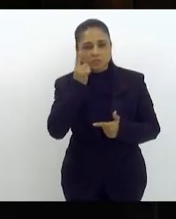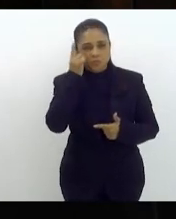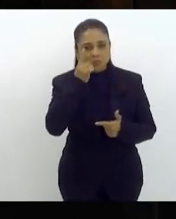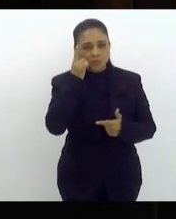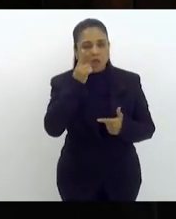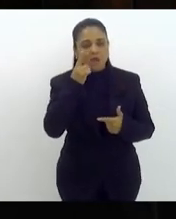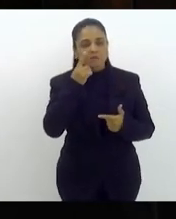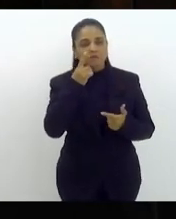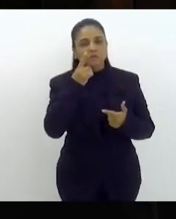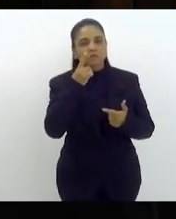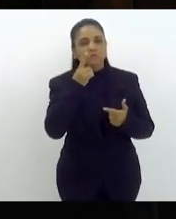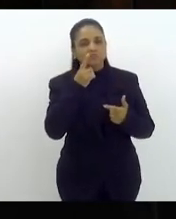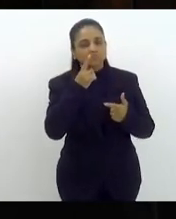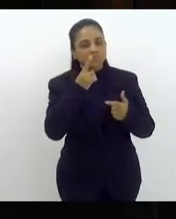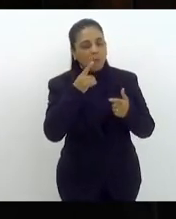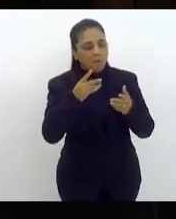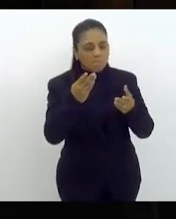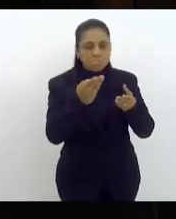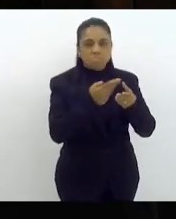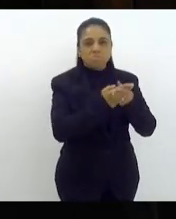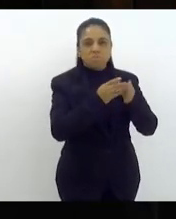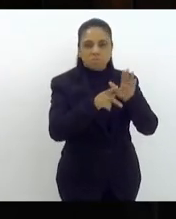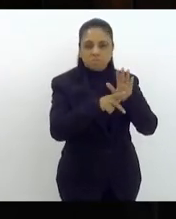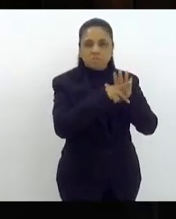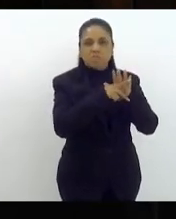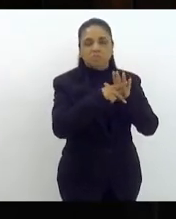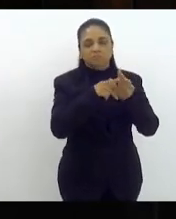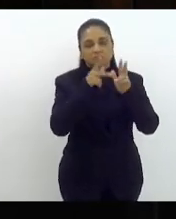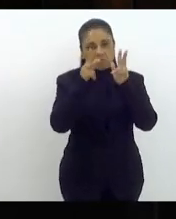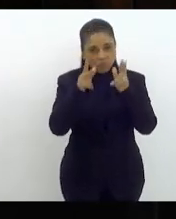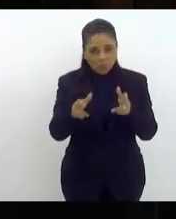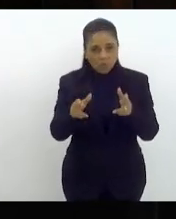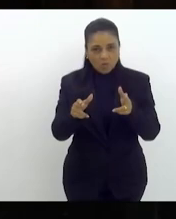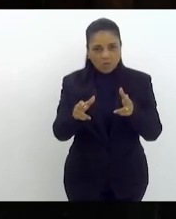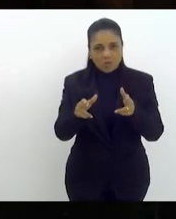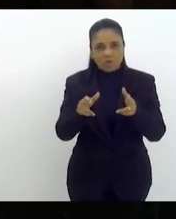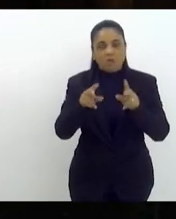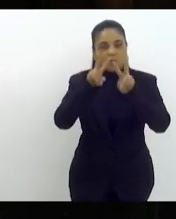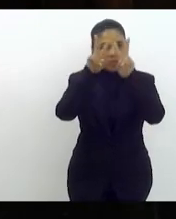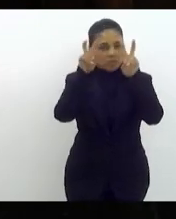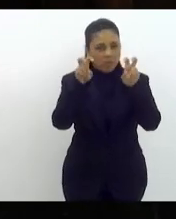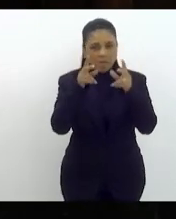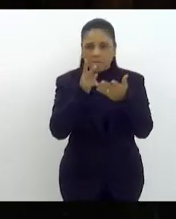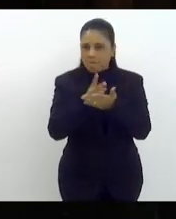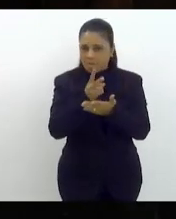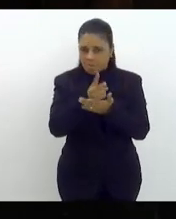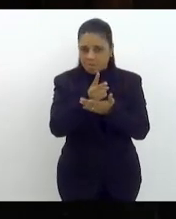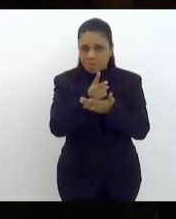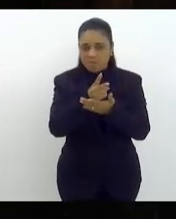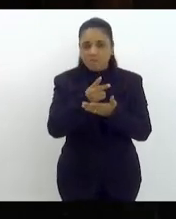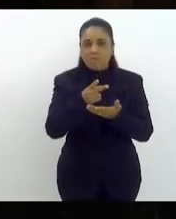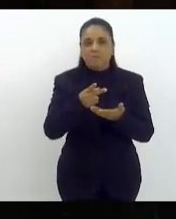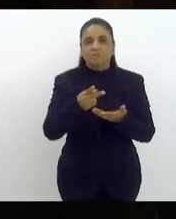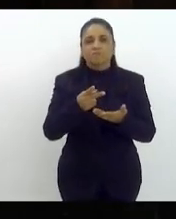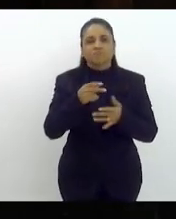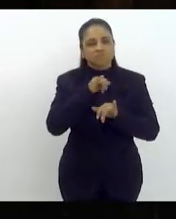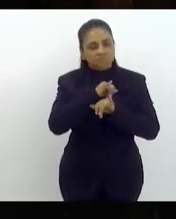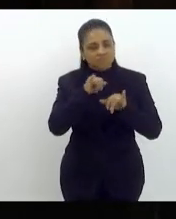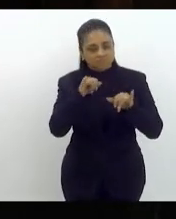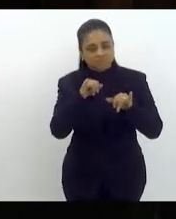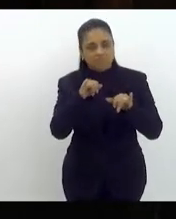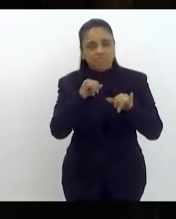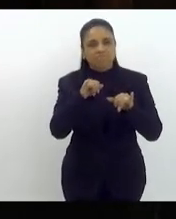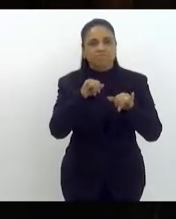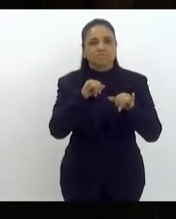protocolaram iniciativas parecidas versando sobre essa temática e dizer que como é de